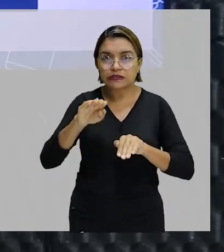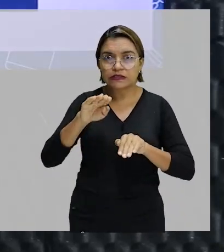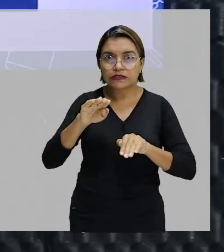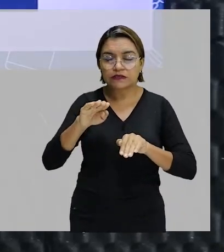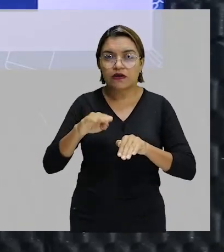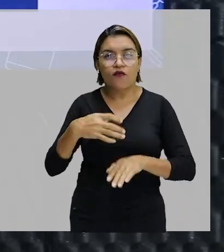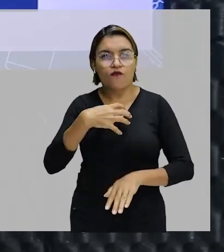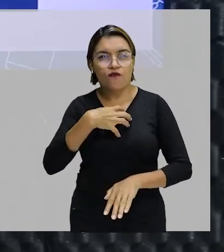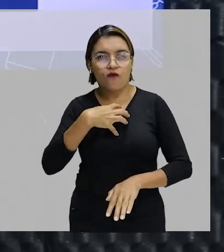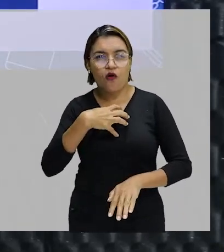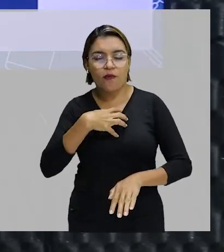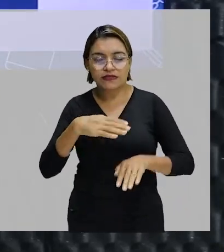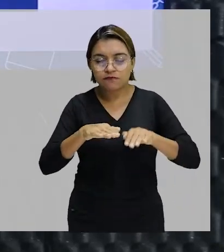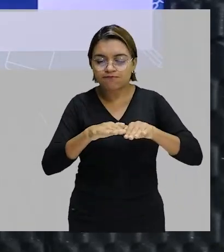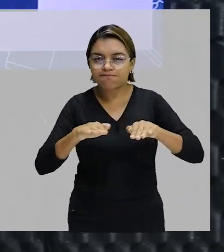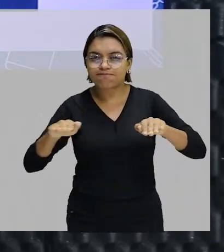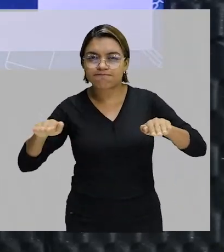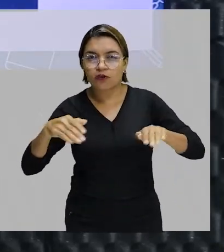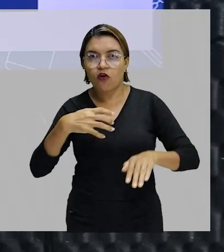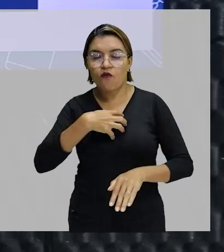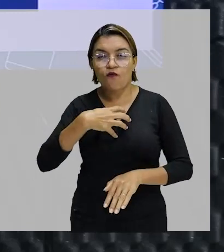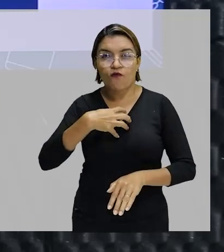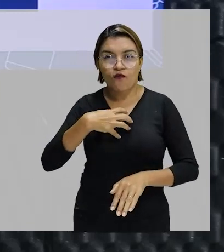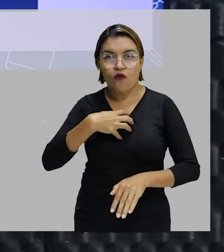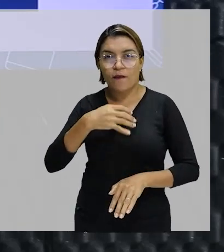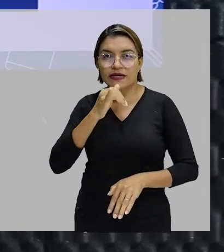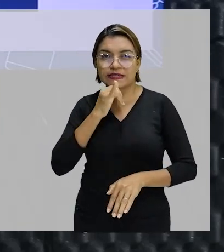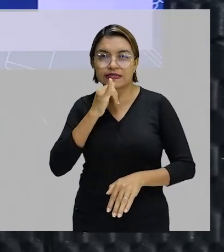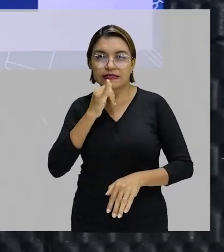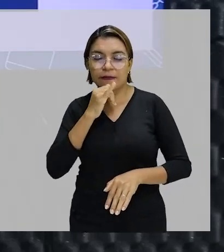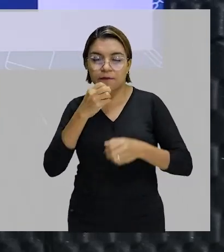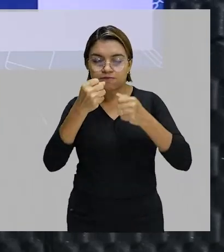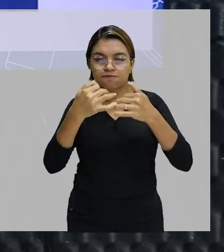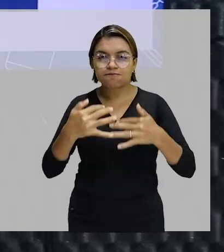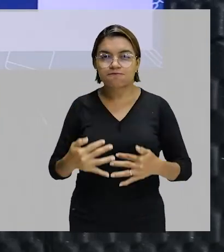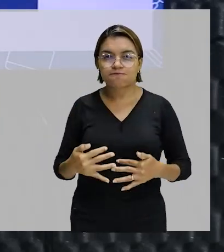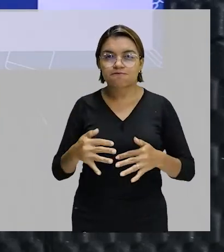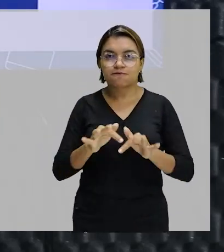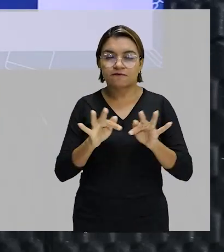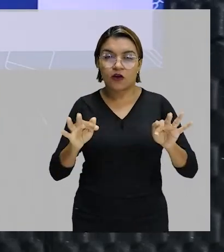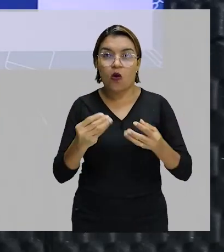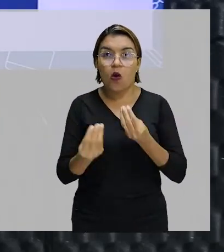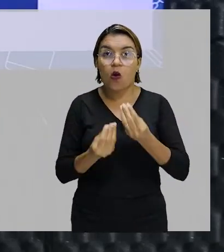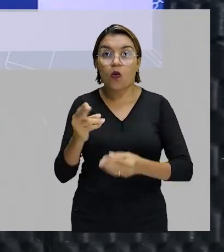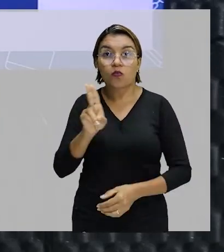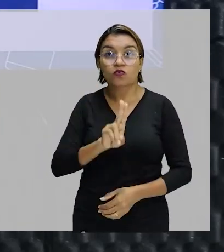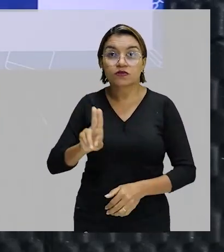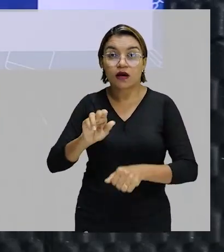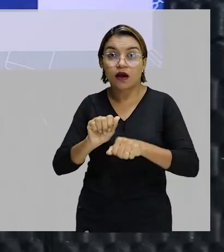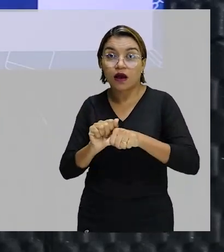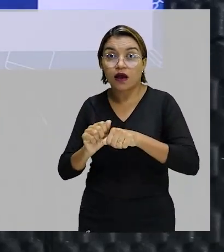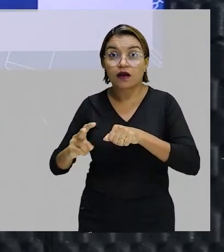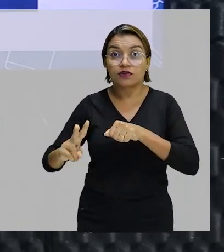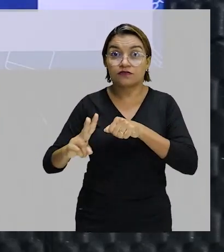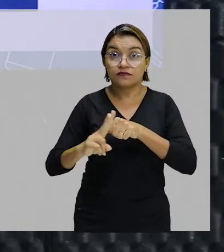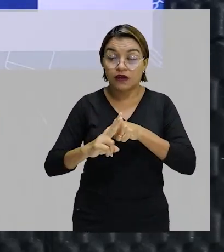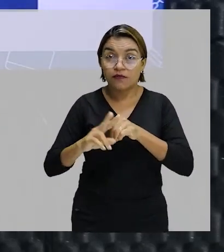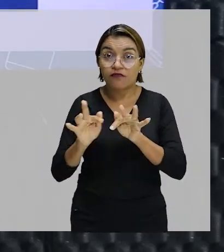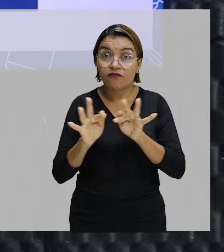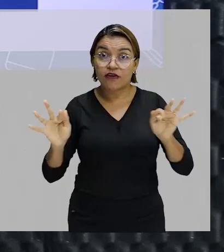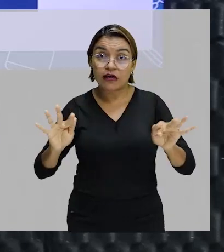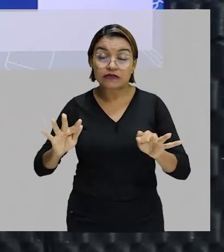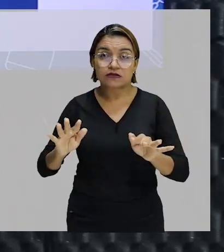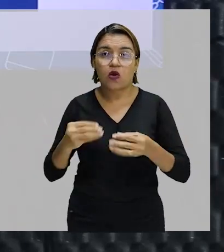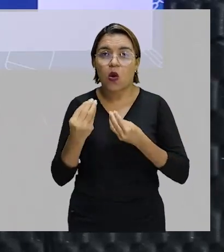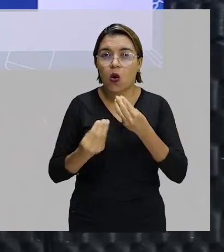são formas que você tem de fazer uma gradação a partir do uso desse advérbio dentro de um contexto.